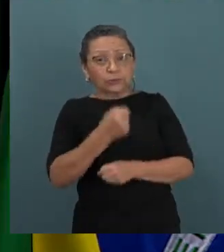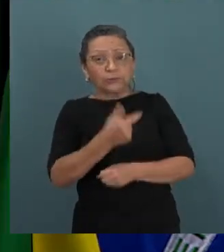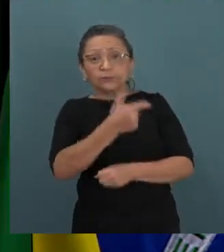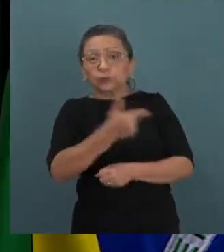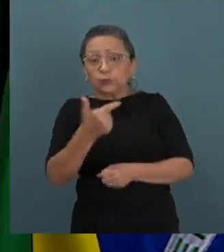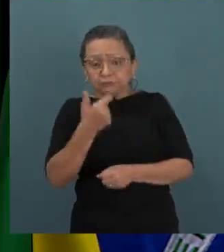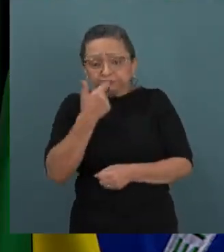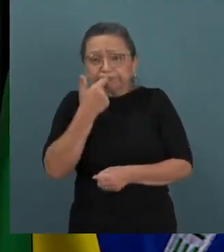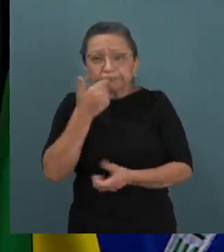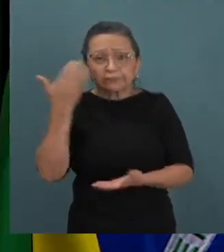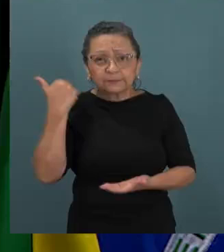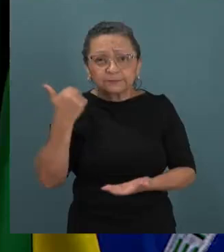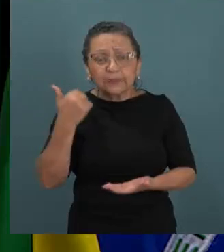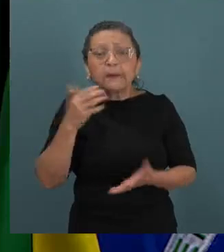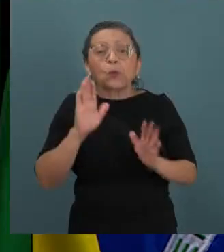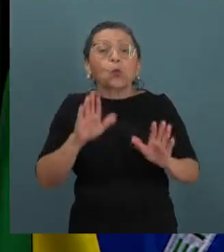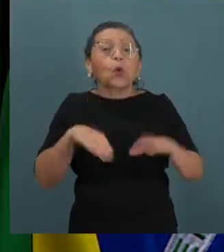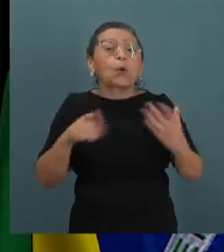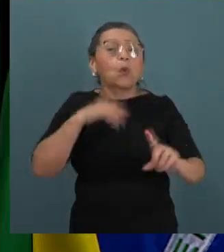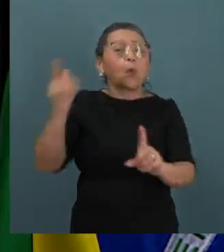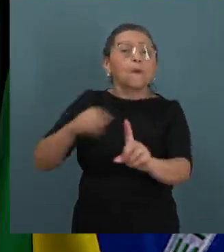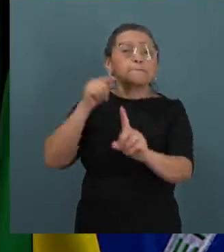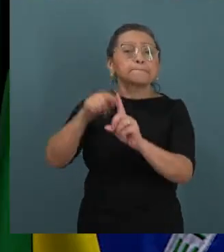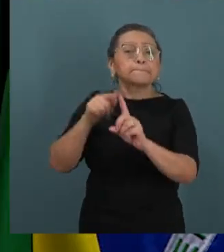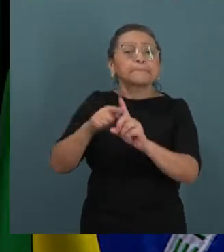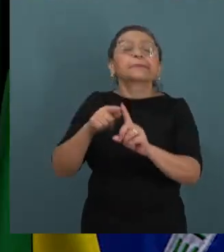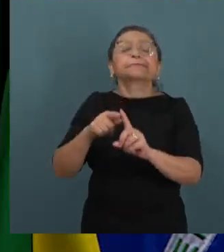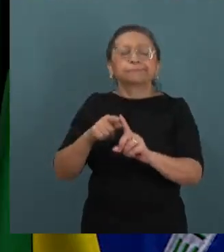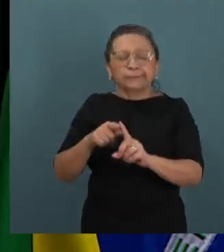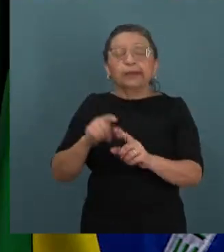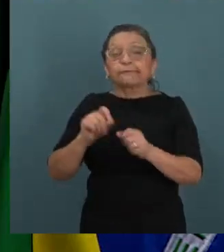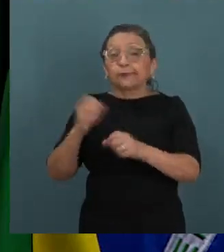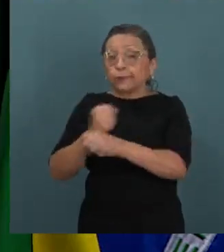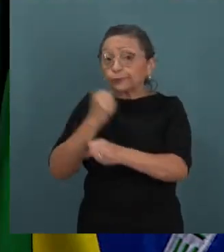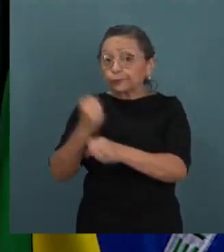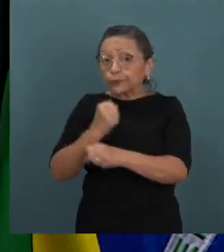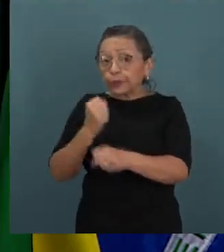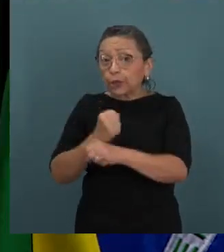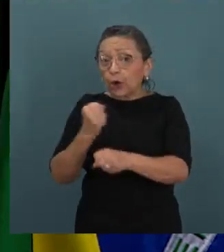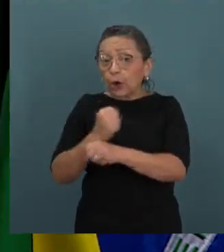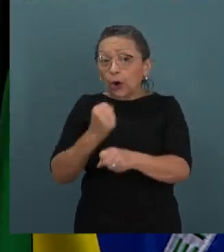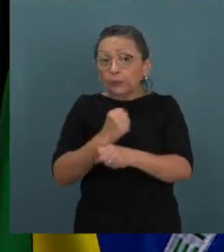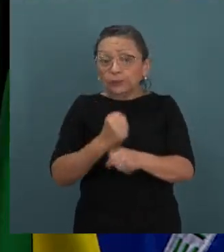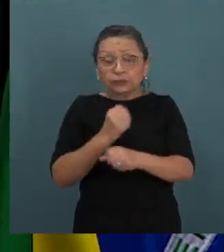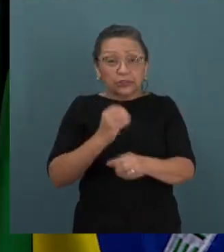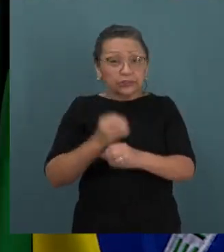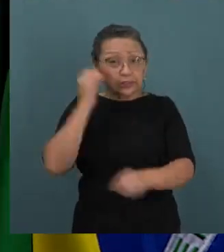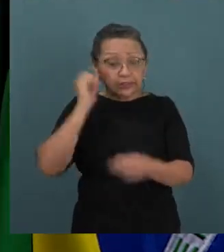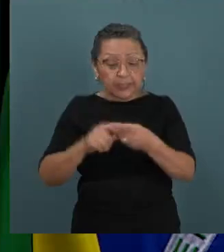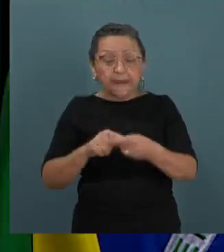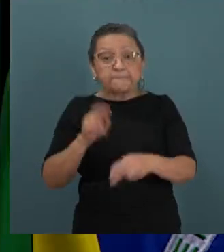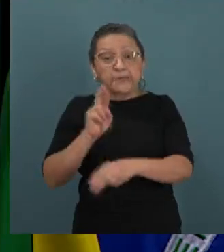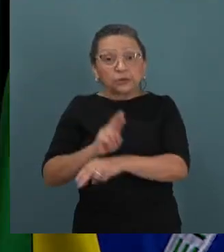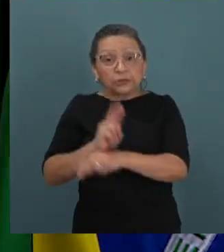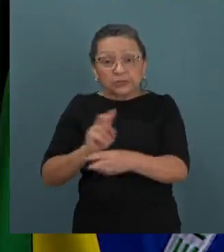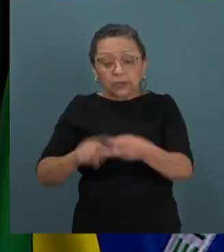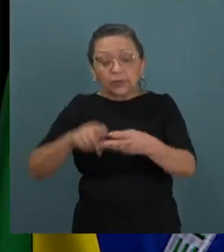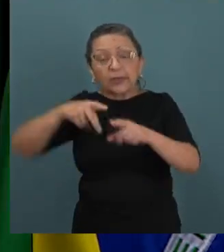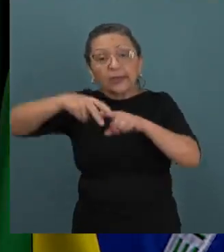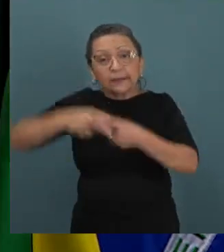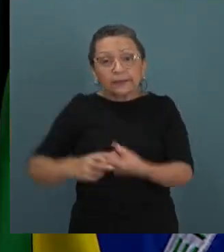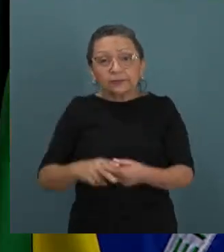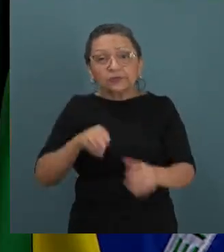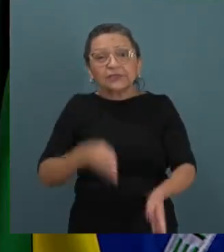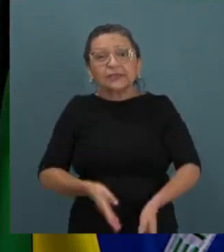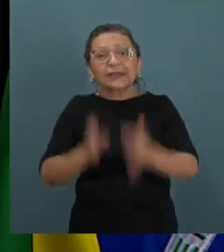2022, com o objetivo de realizar obras de engenharia de manutenção, conservação e reparação de